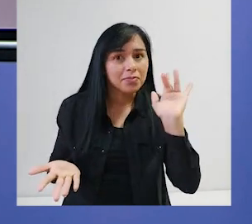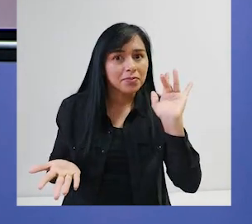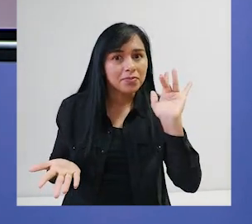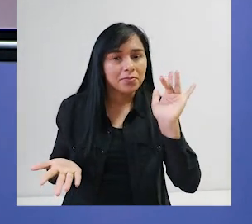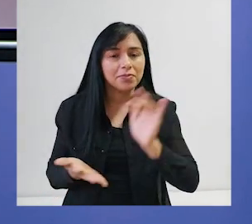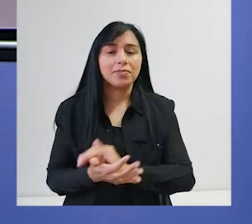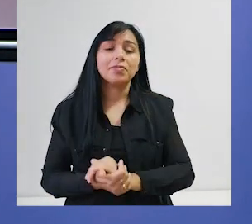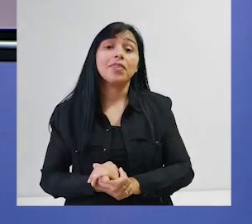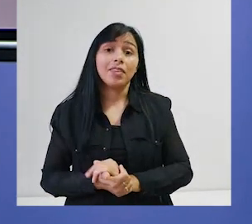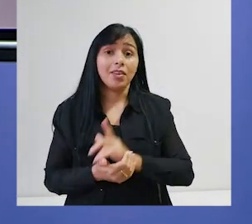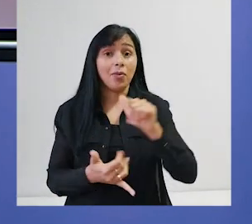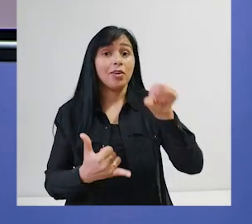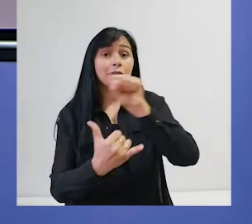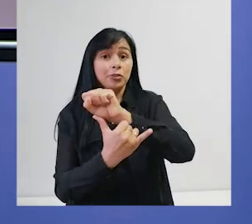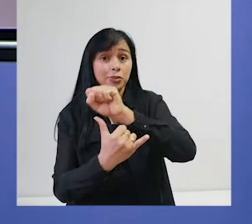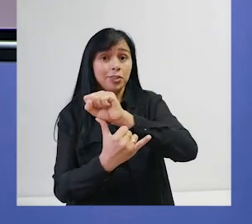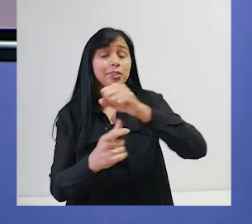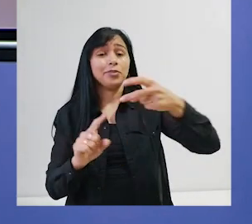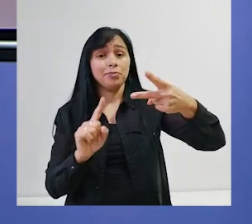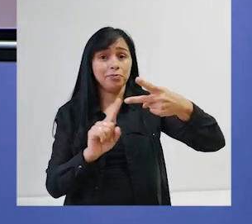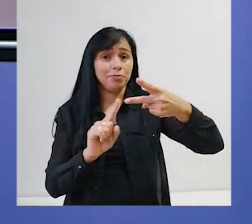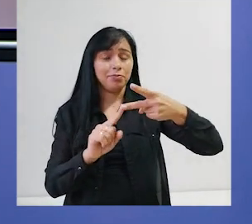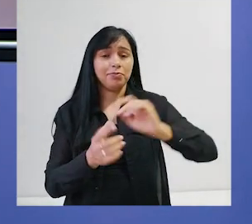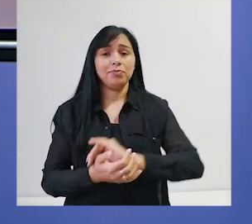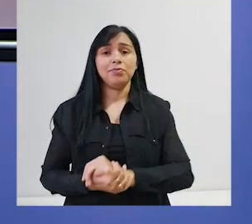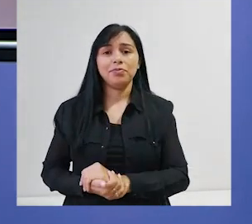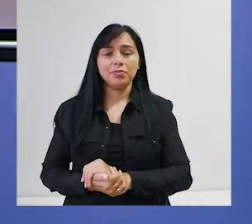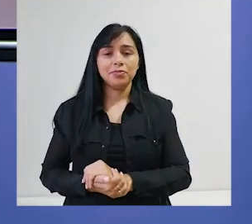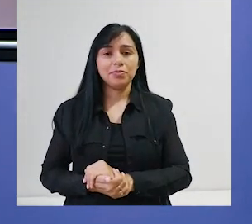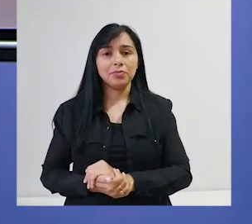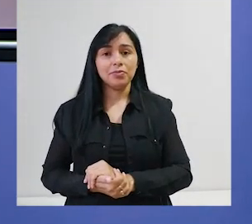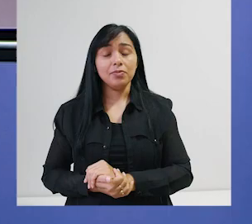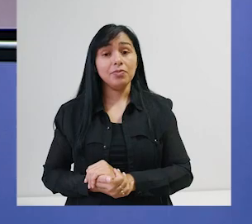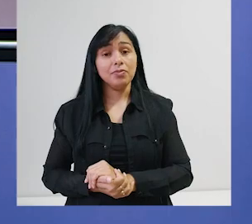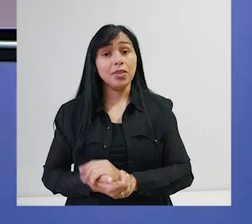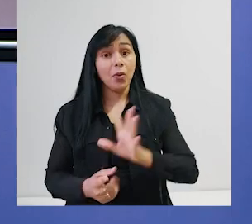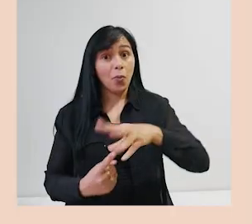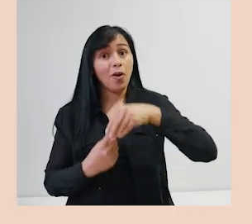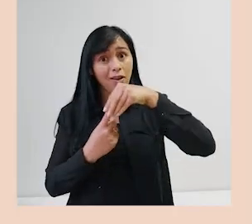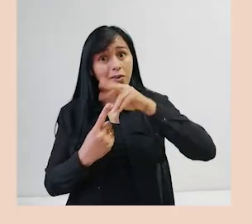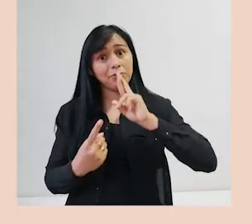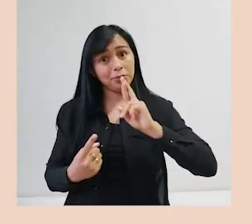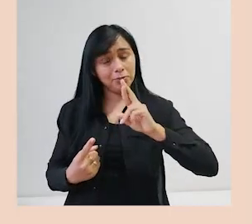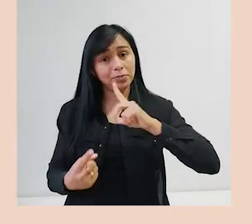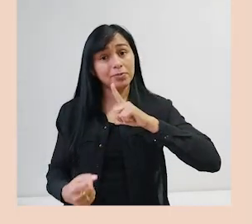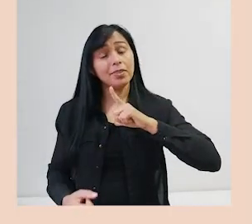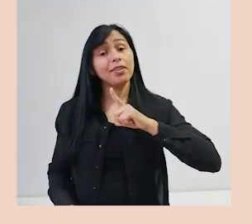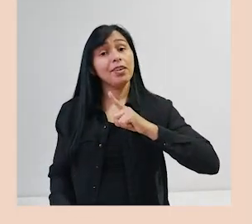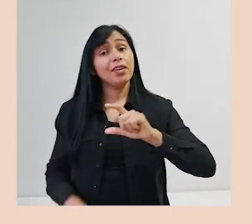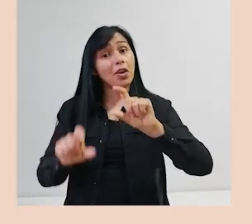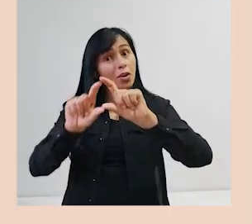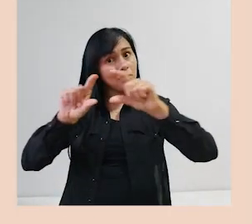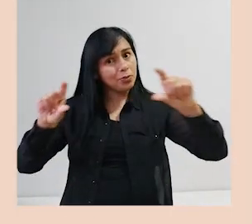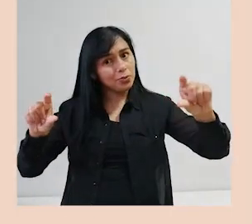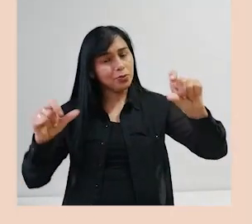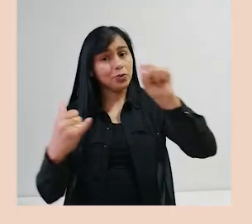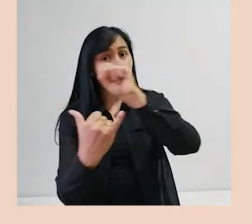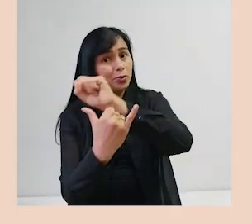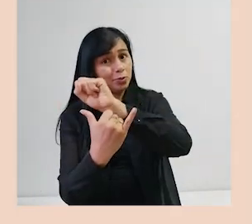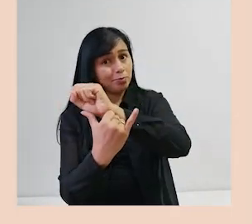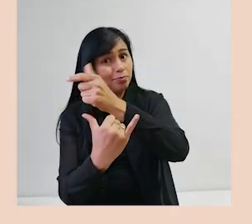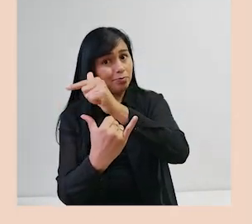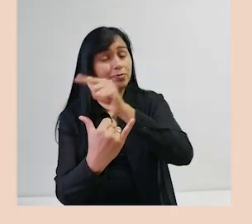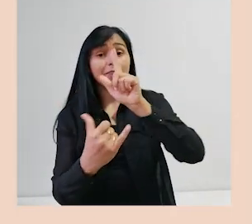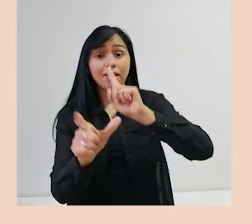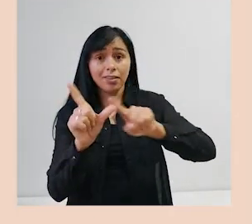Tais ações portanto sujeito indeterminado então a única alternativa que temos sujeito inexistente é a letra